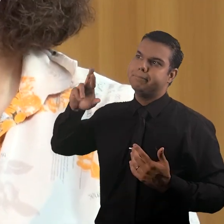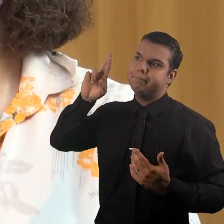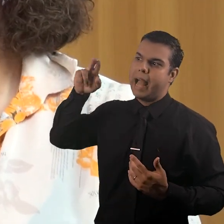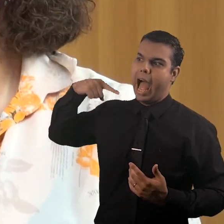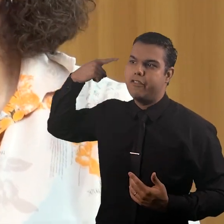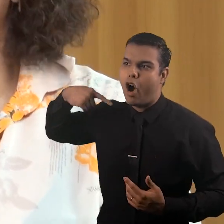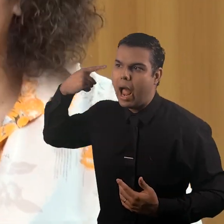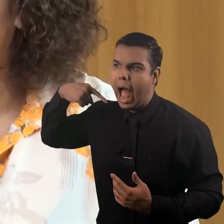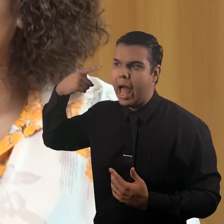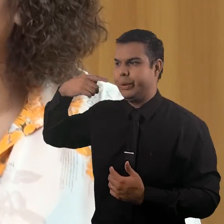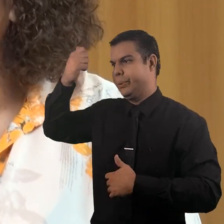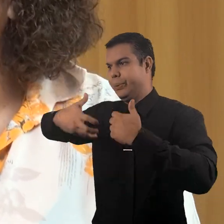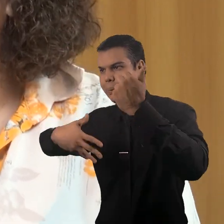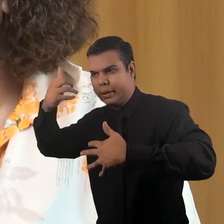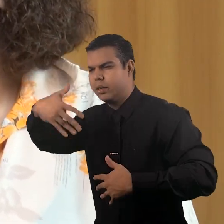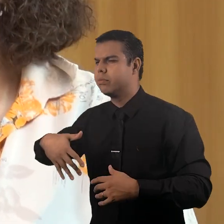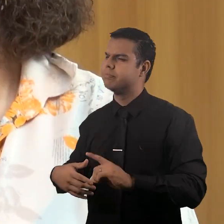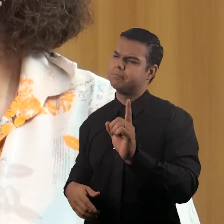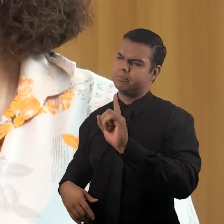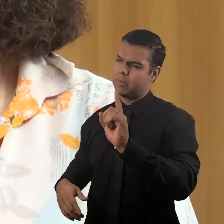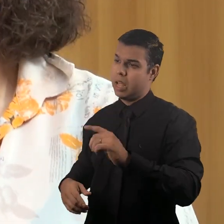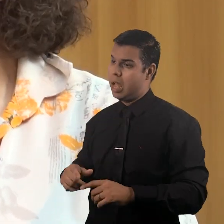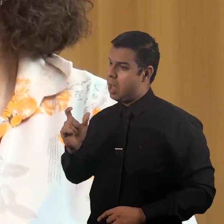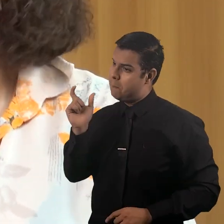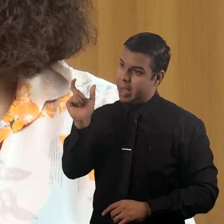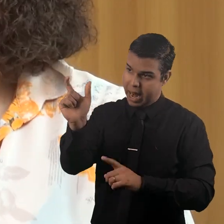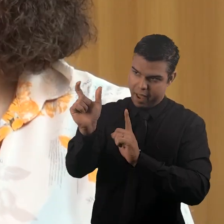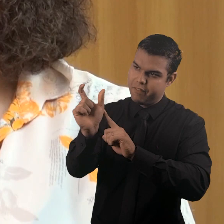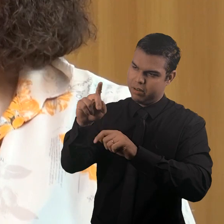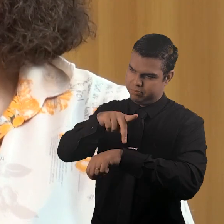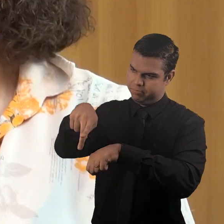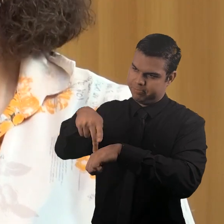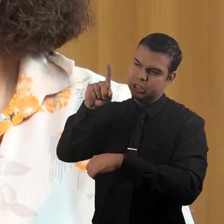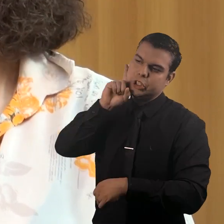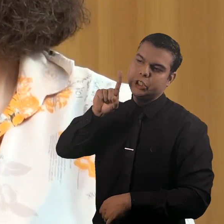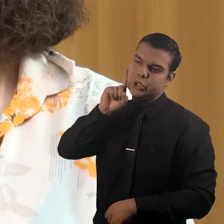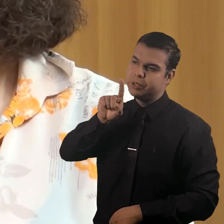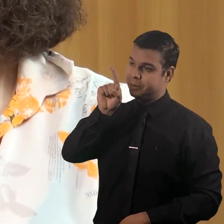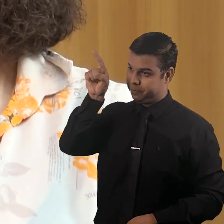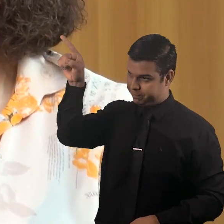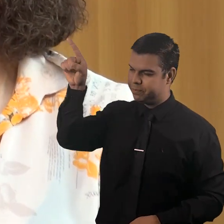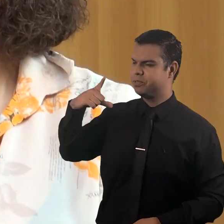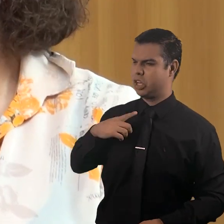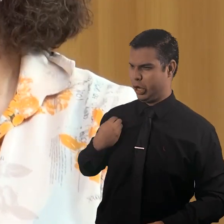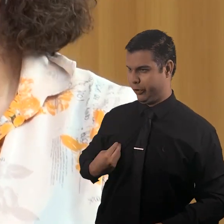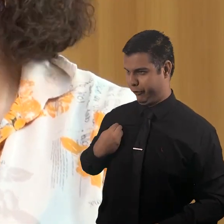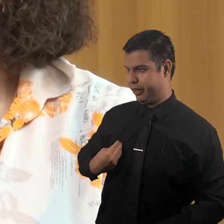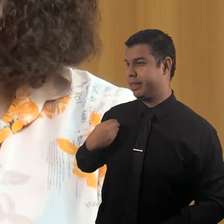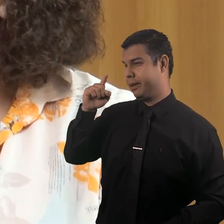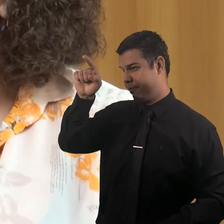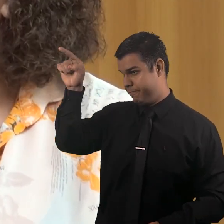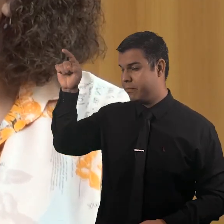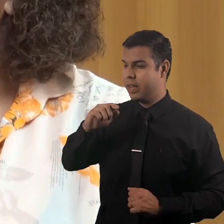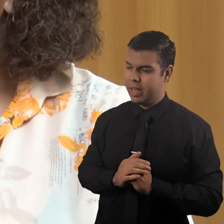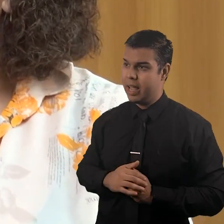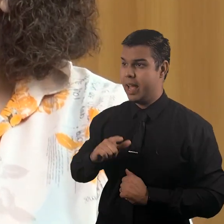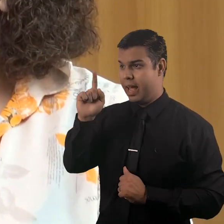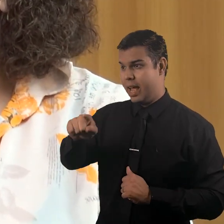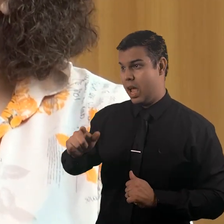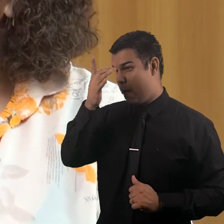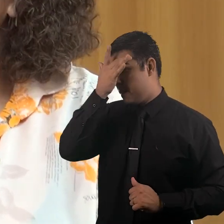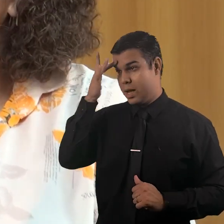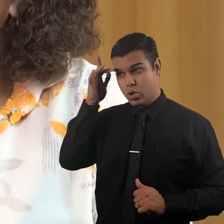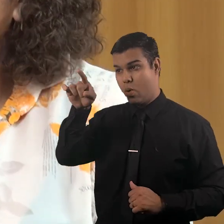na palavra do advogado. Né? Essa é uma palavra americana e isso existe muito nos Estados Unidos, que